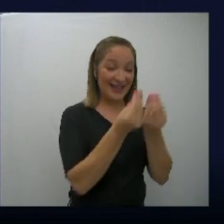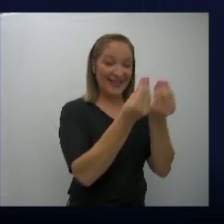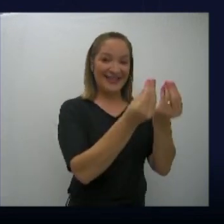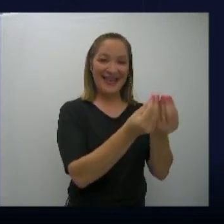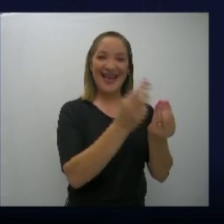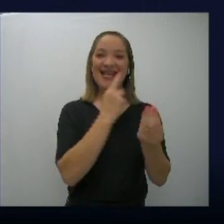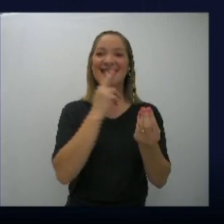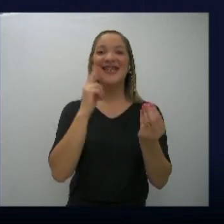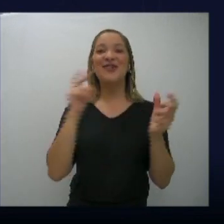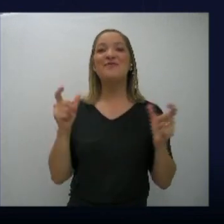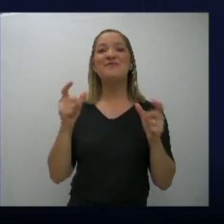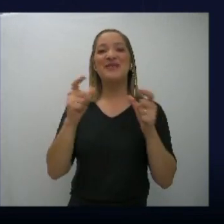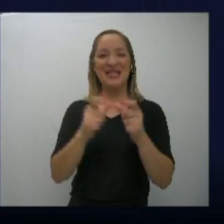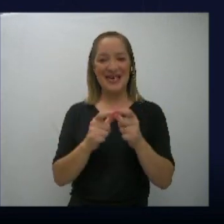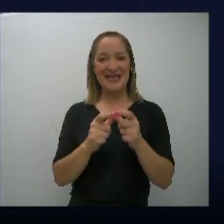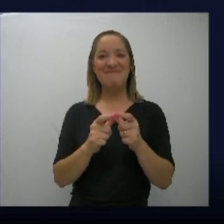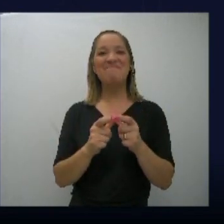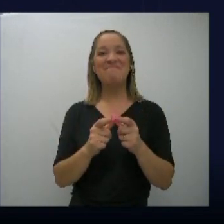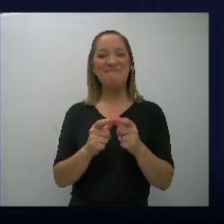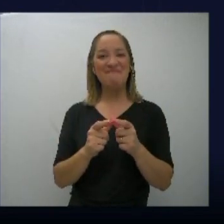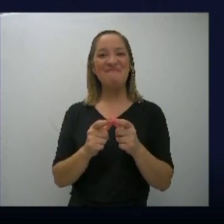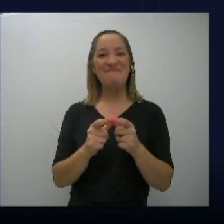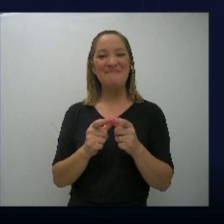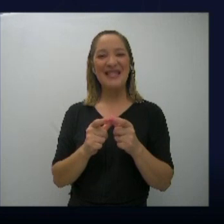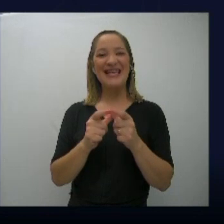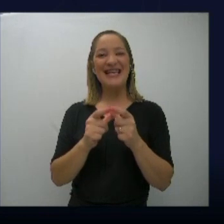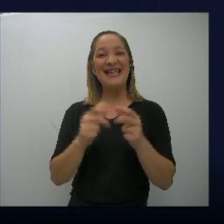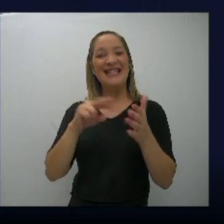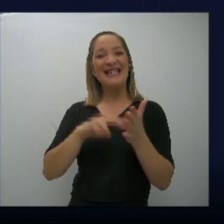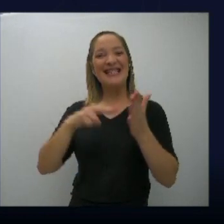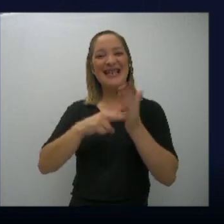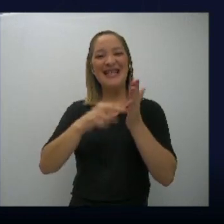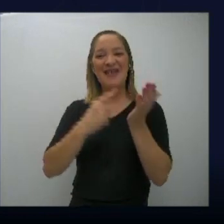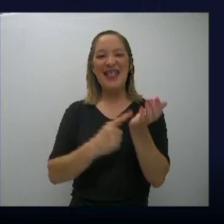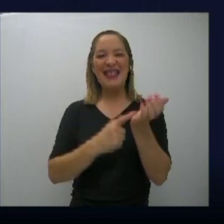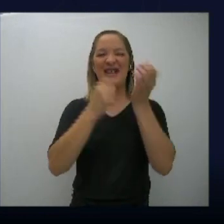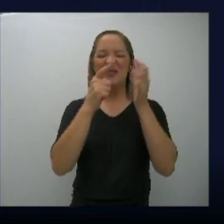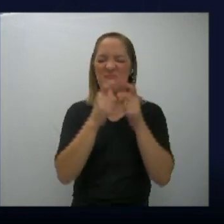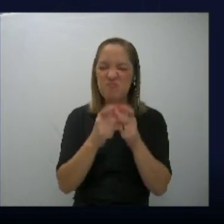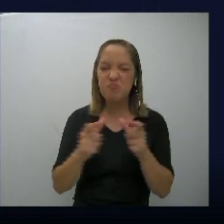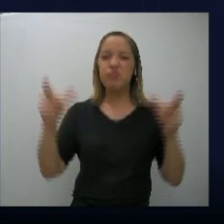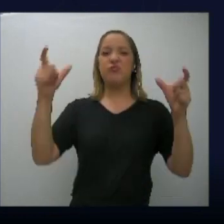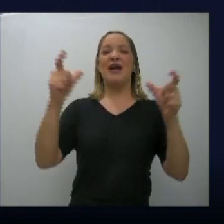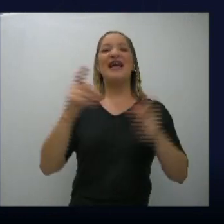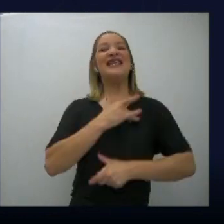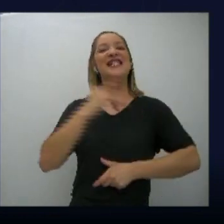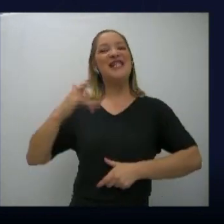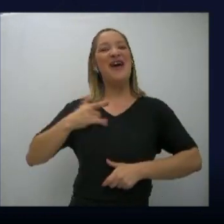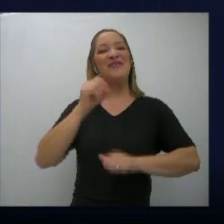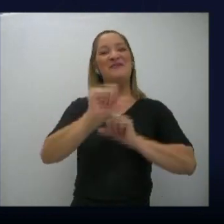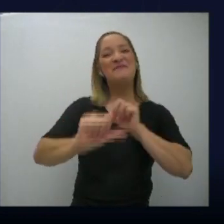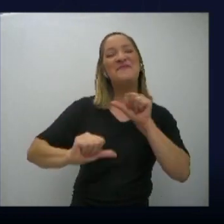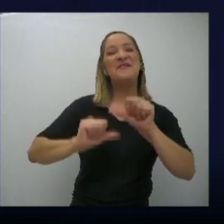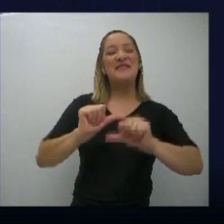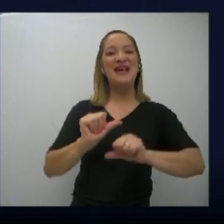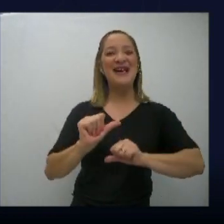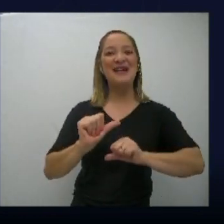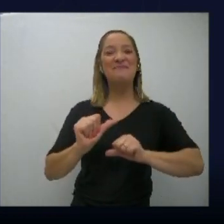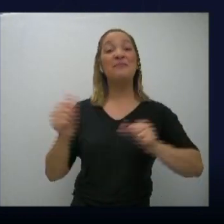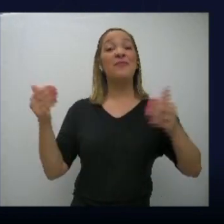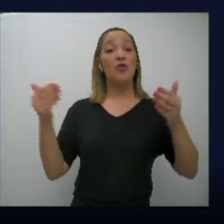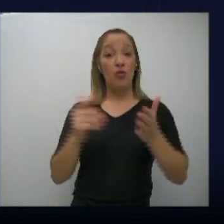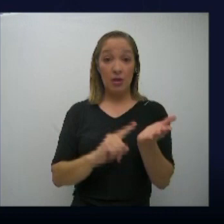oficial para atender muito mais gente isso é a discussão da tecnologia não especial é um ponto saúde vai mudar completamente a gente hoje não